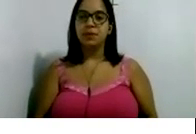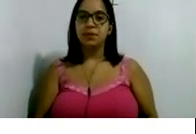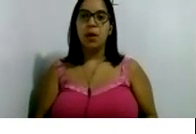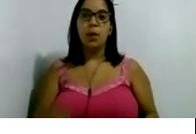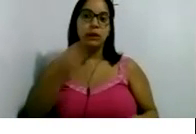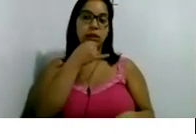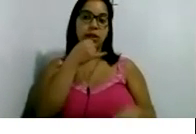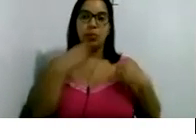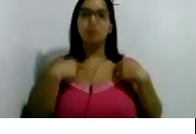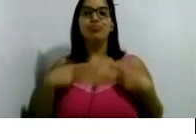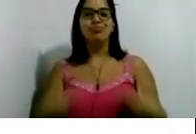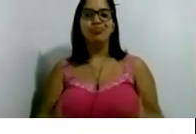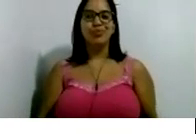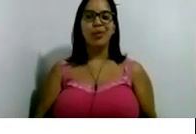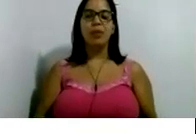o pulmão.